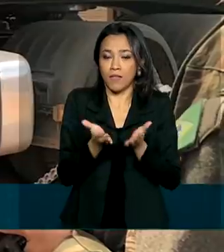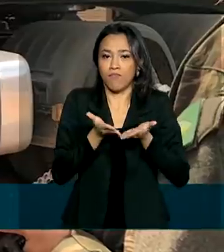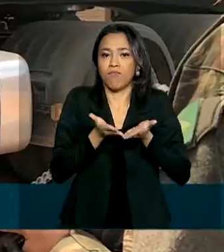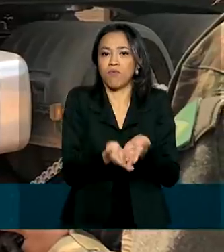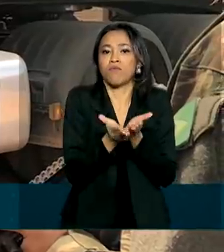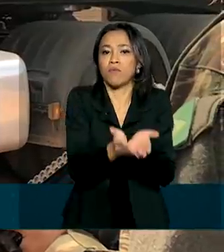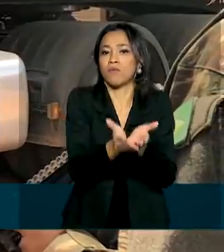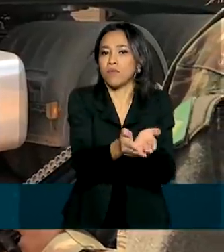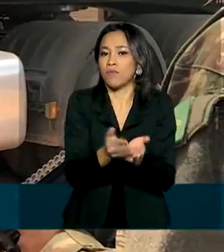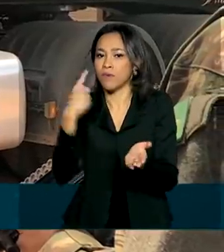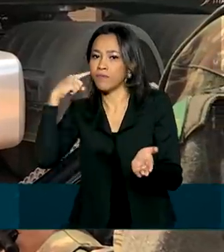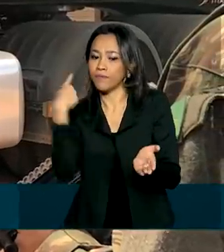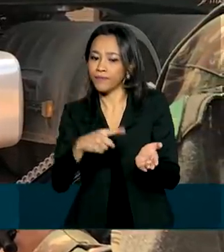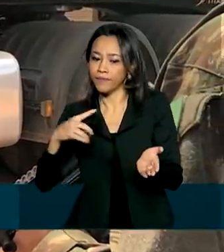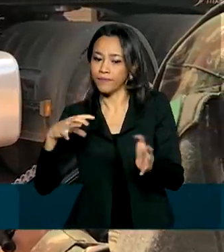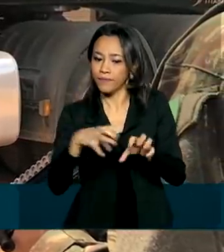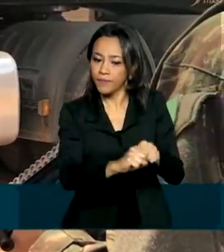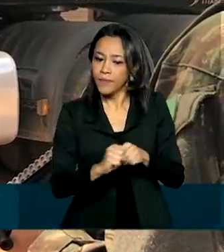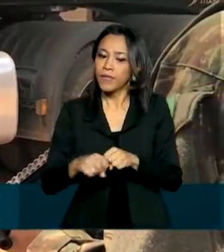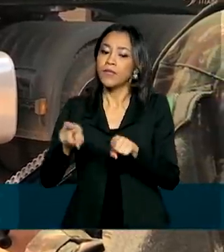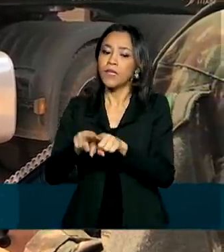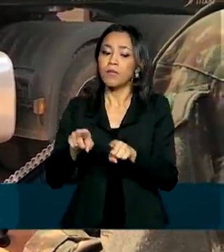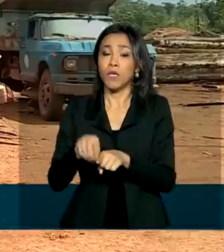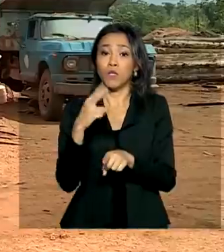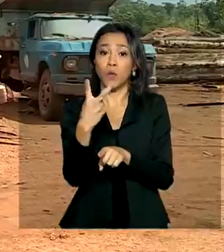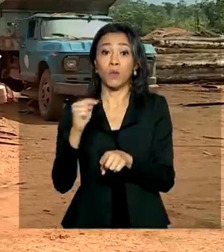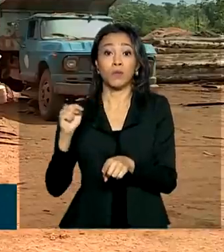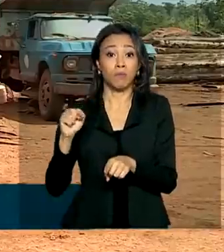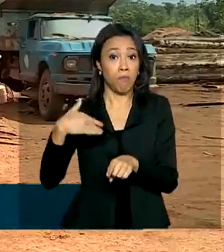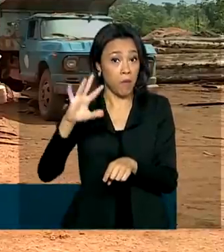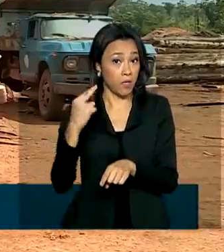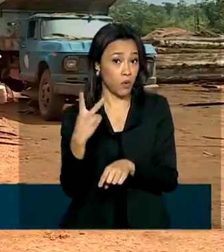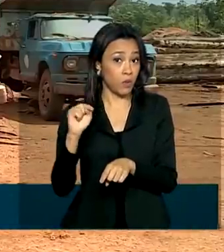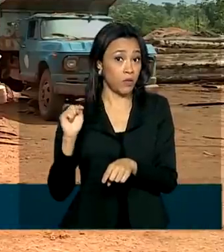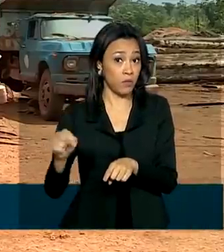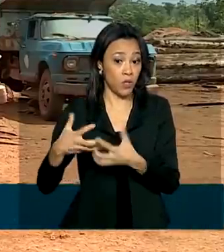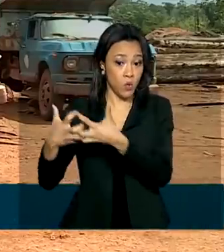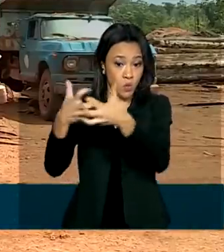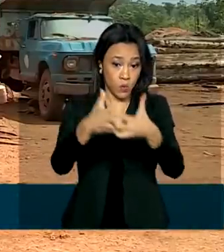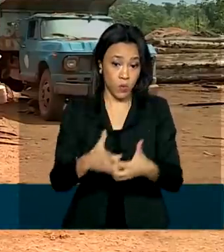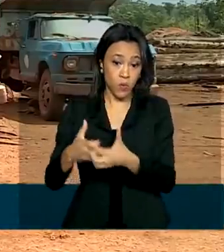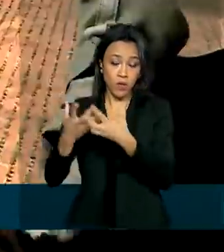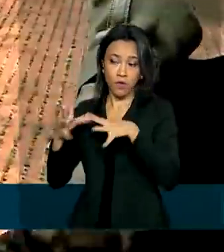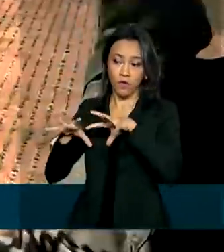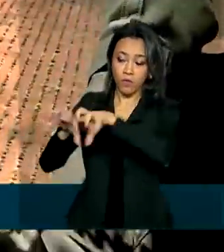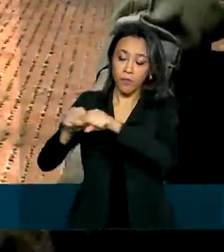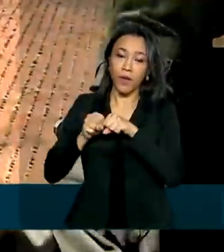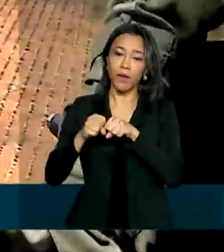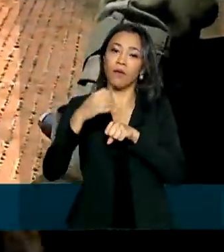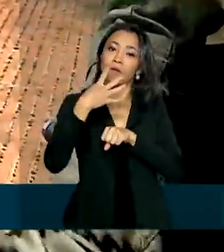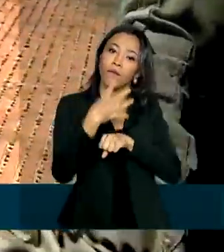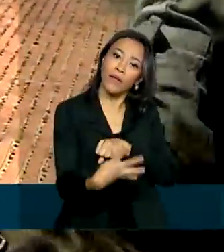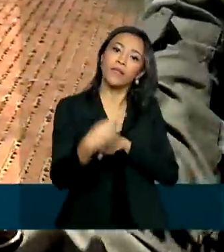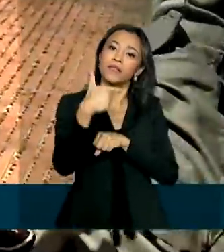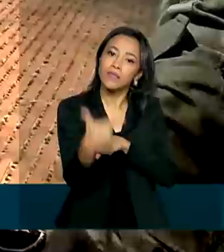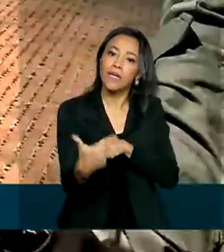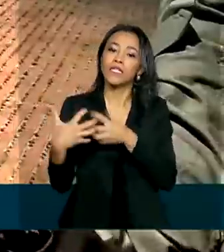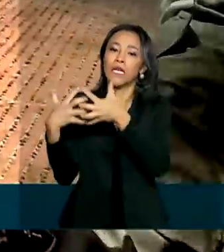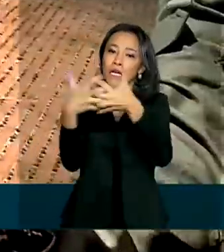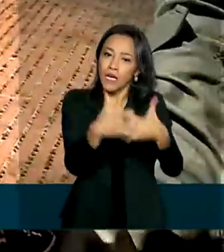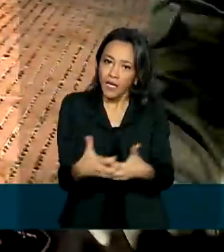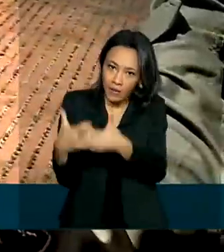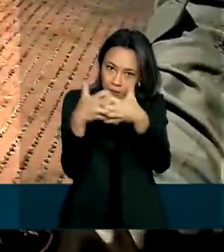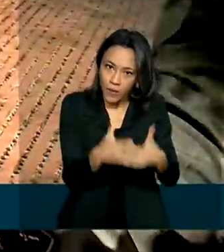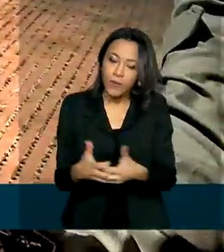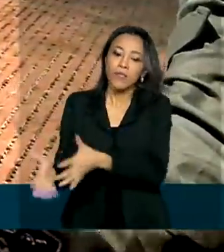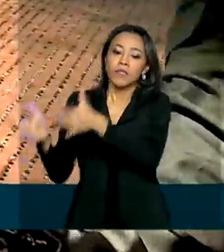e vistoriados 2.173 veículos, com apreensão de 47 caminhões. Entre delitos não relacionados a